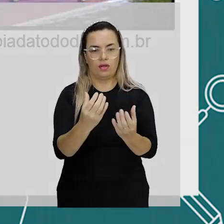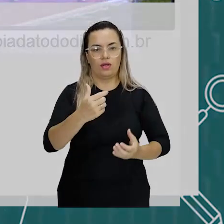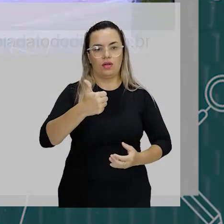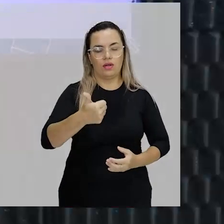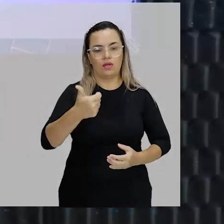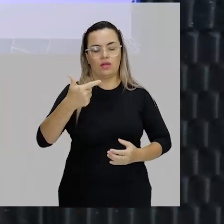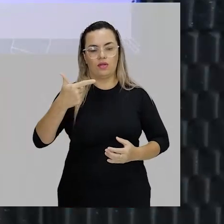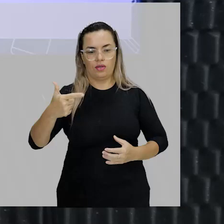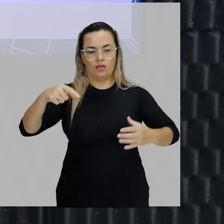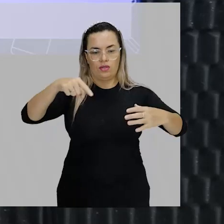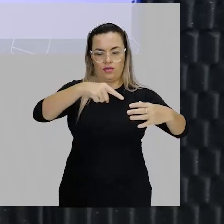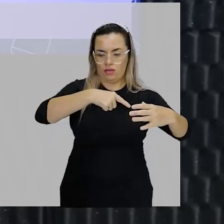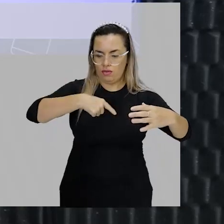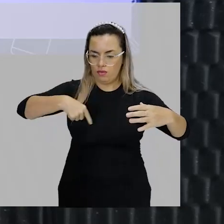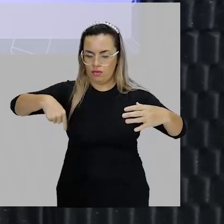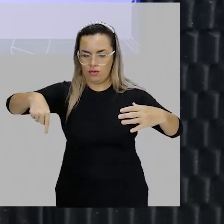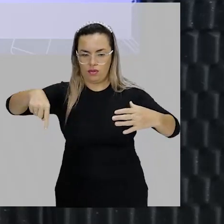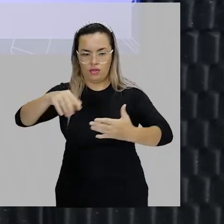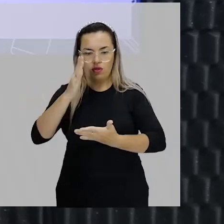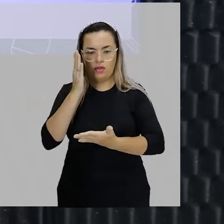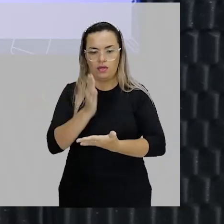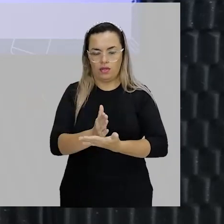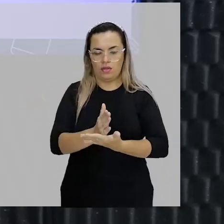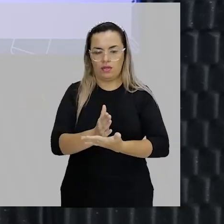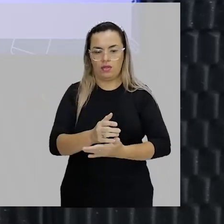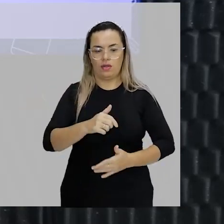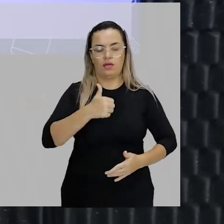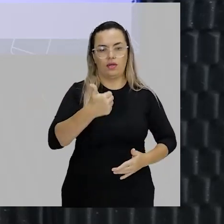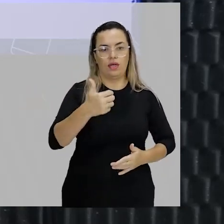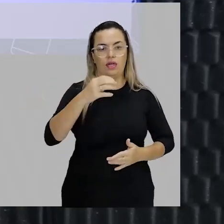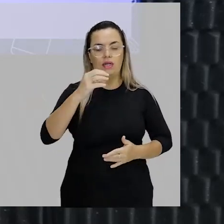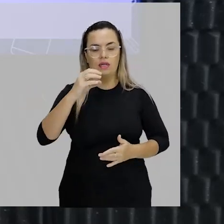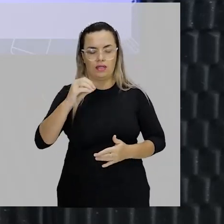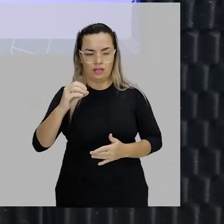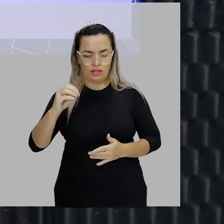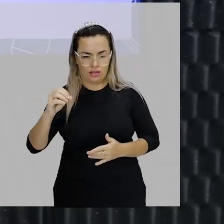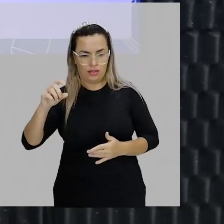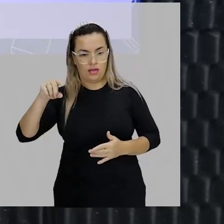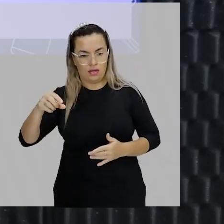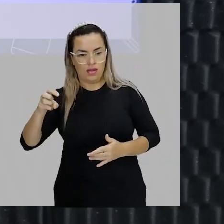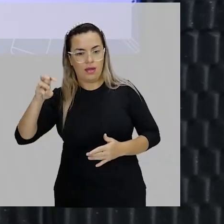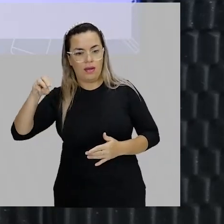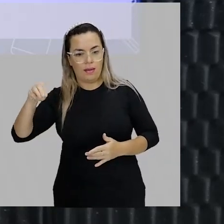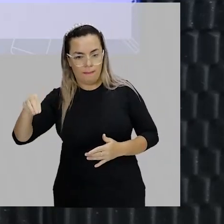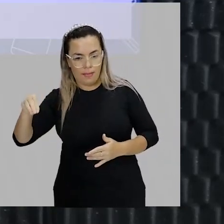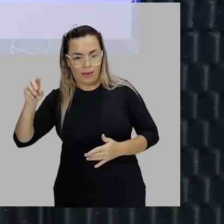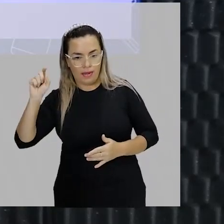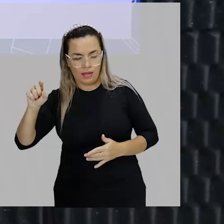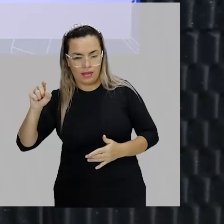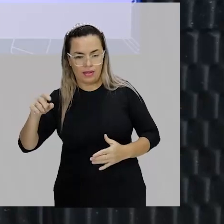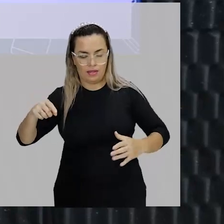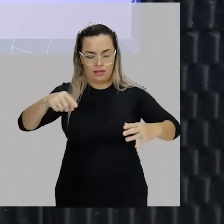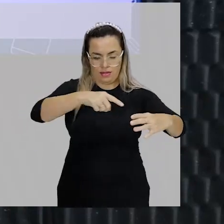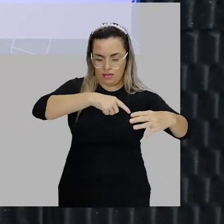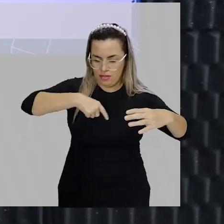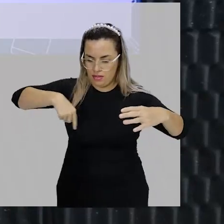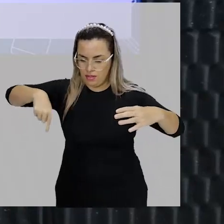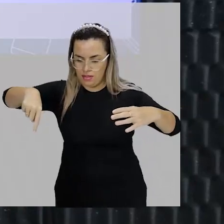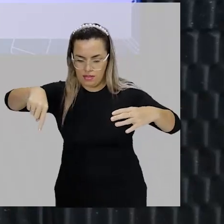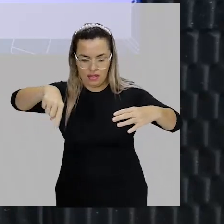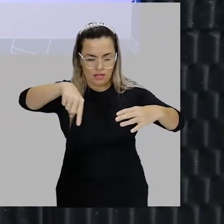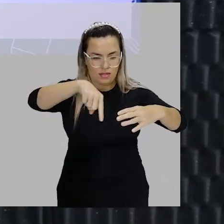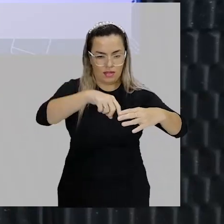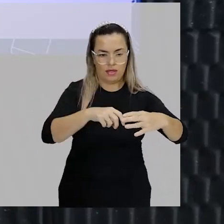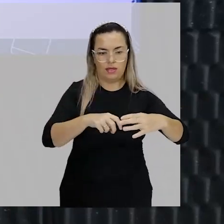então 10 quilômetros, corresponde às 25 voltas na pista de atletismo. Essas aqui são as provas que